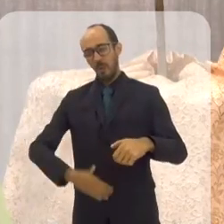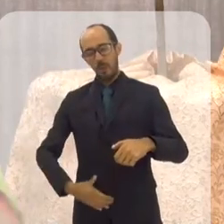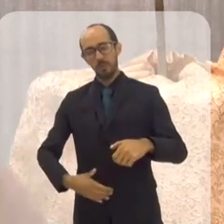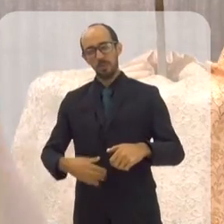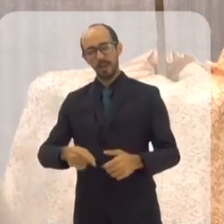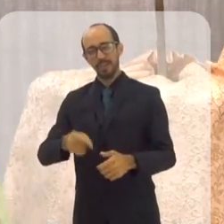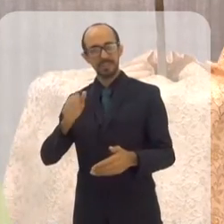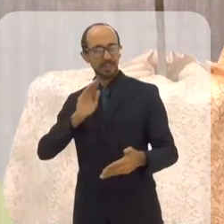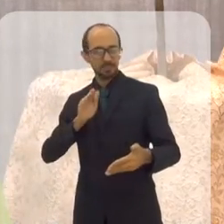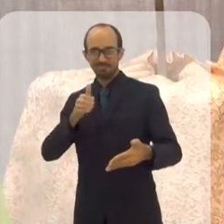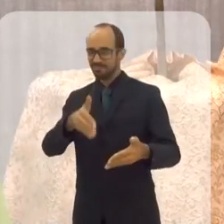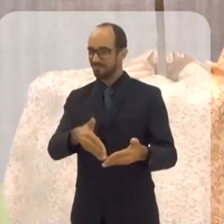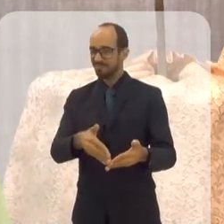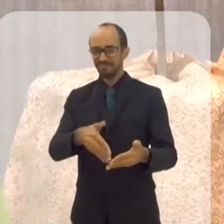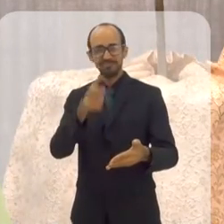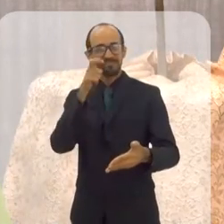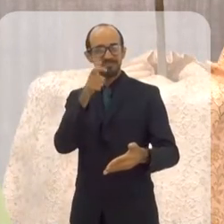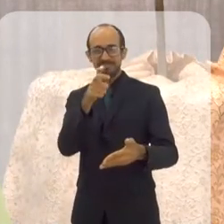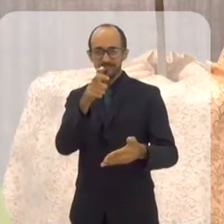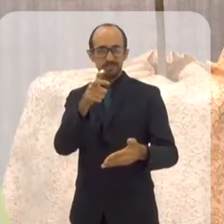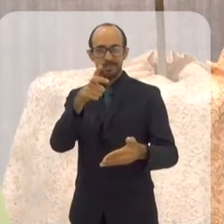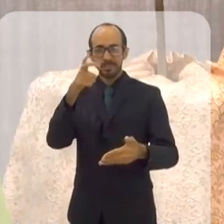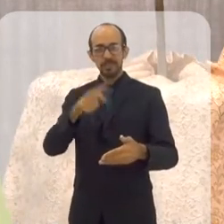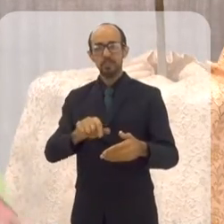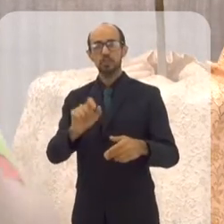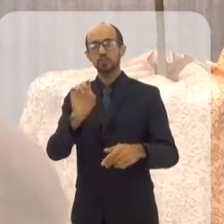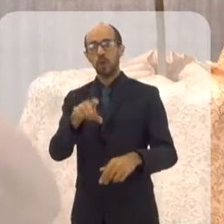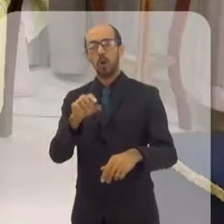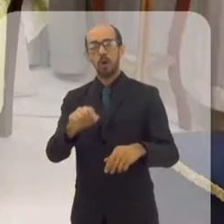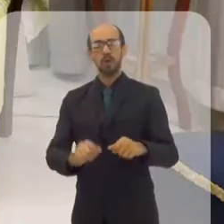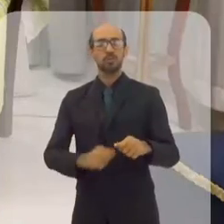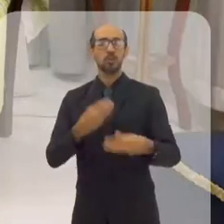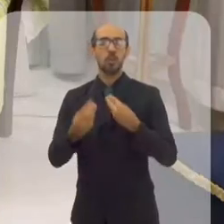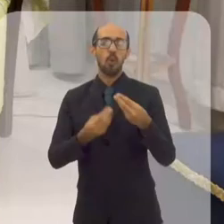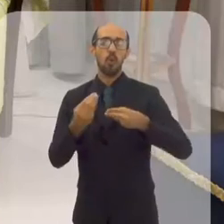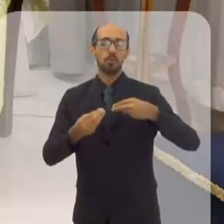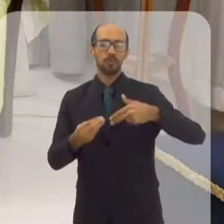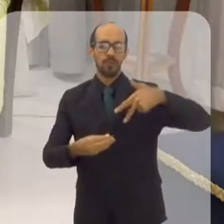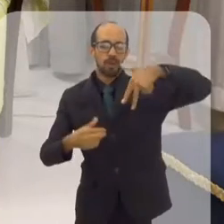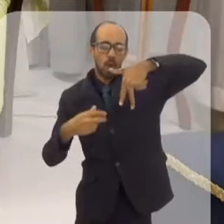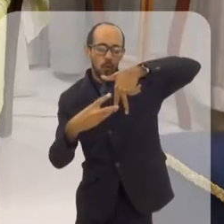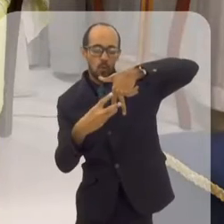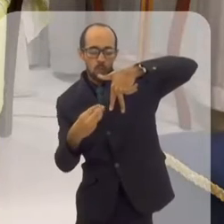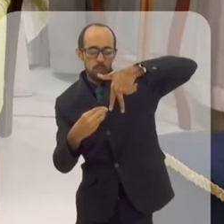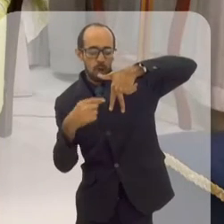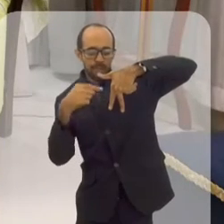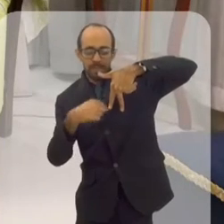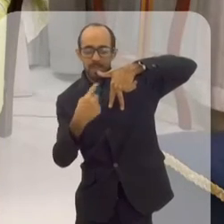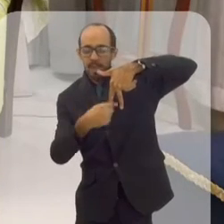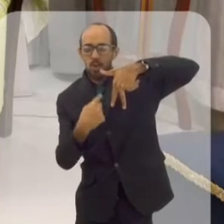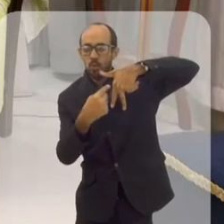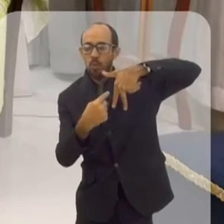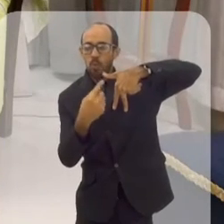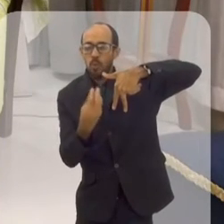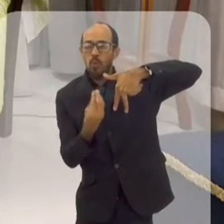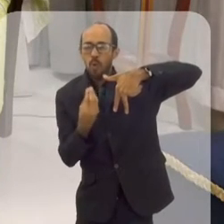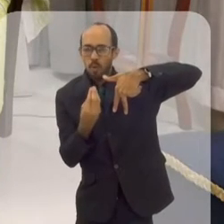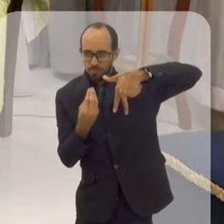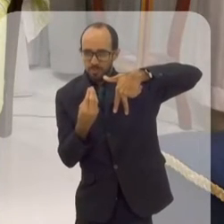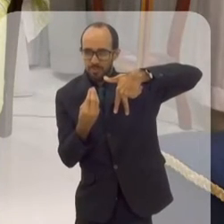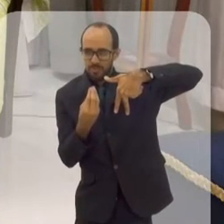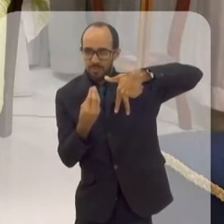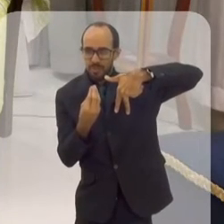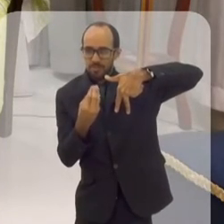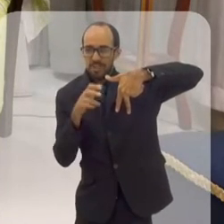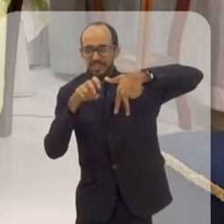As pessoas priorizam só as costuras mas todo o conjunto é muito importante e tá aí para quem não está